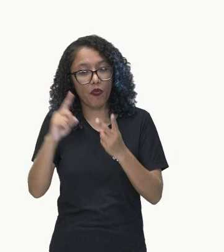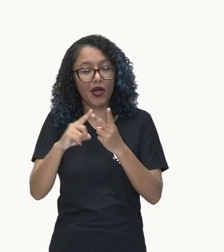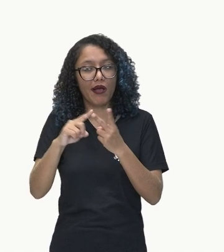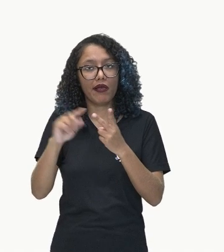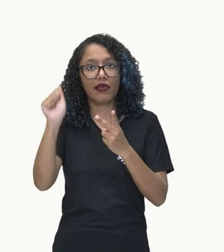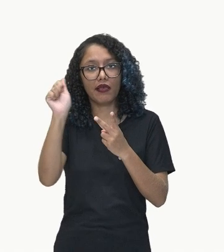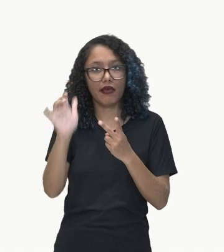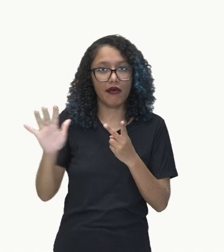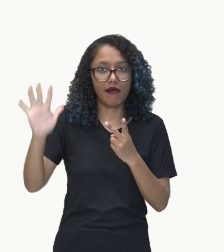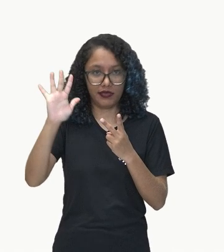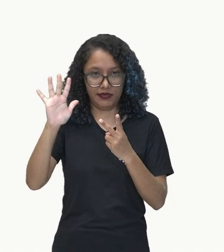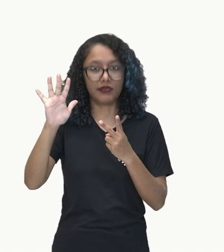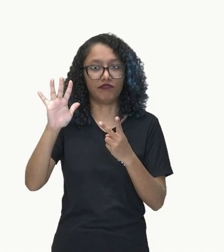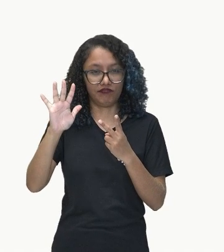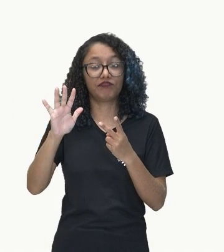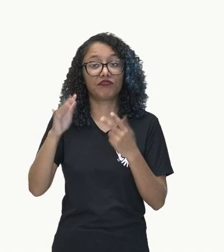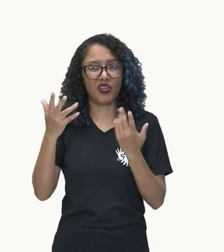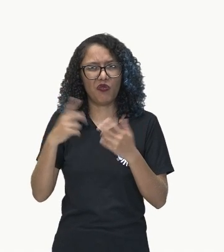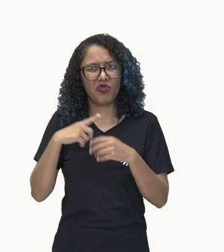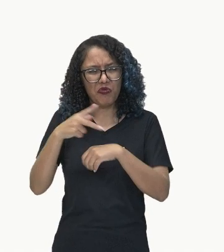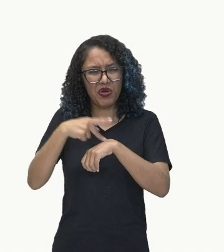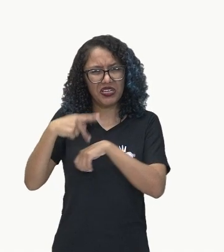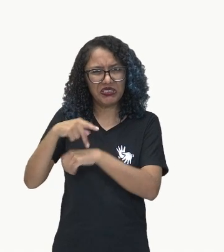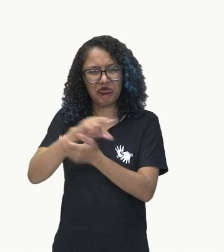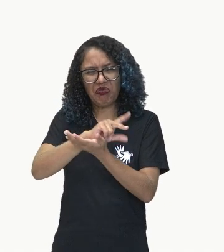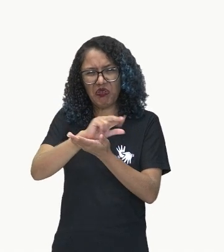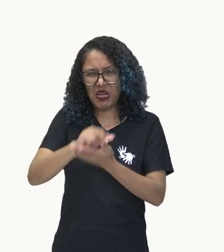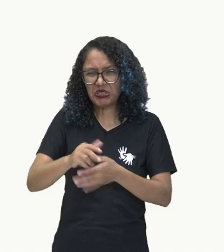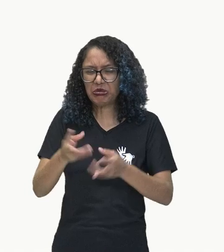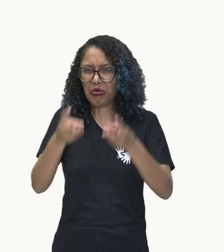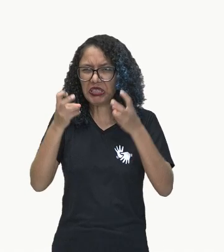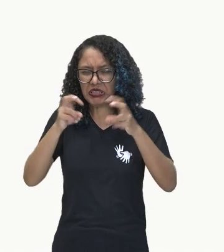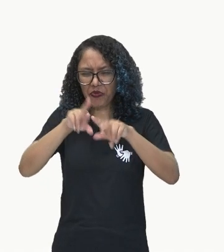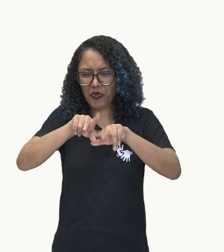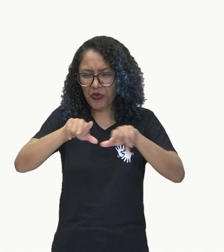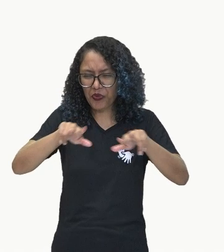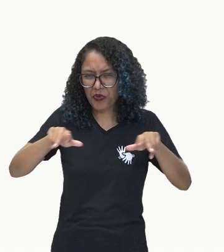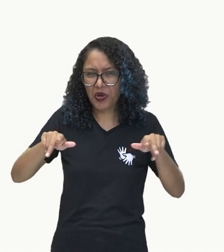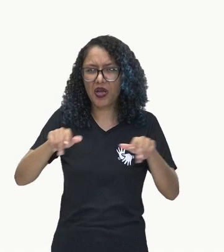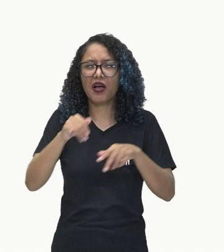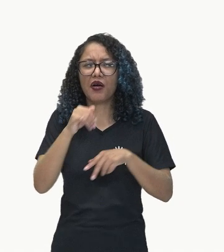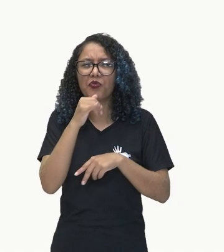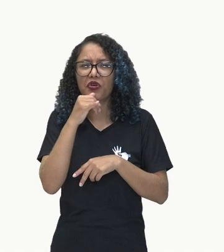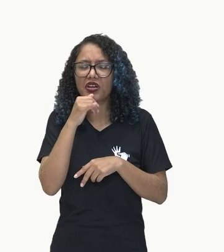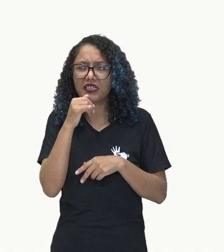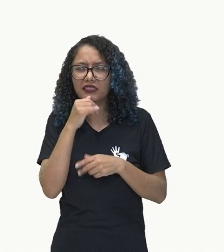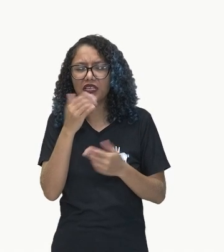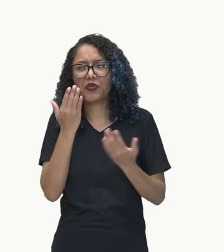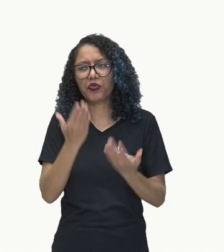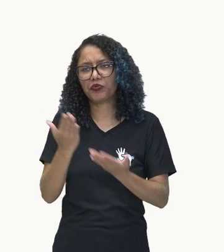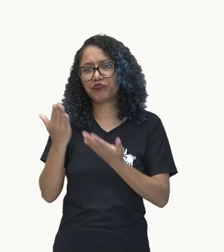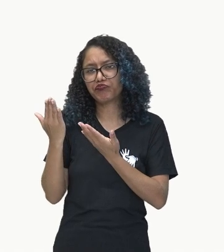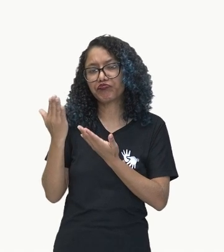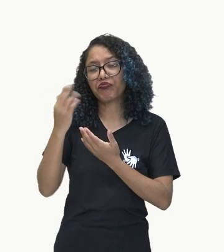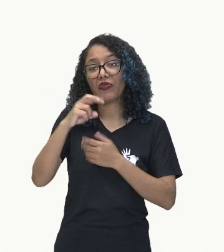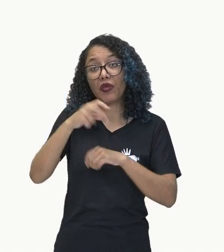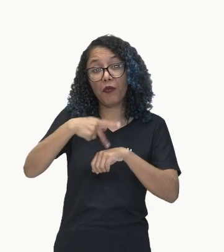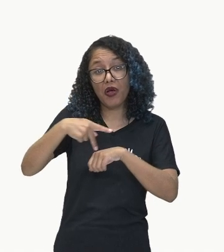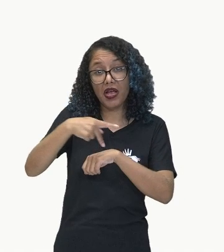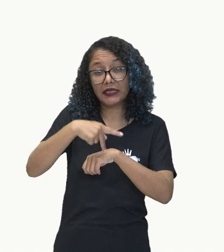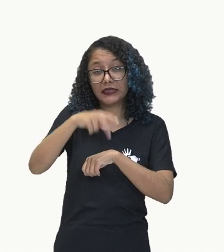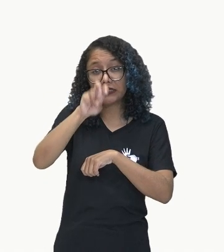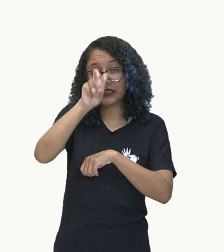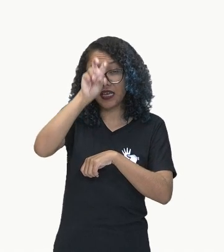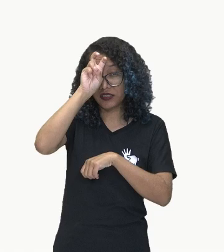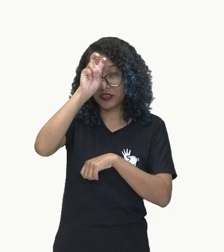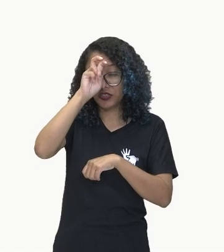gente observa essa diversidade de países, tá? Como Argélia, Líbia, Egito, né?